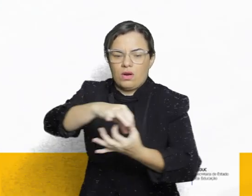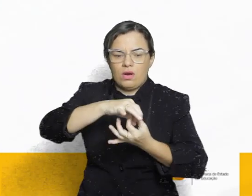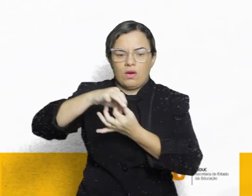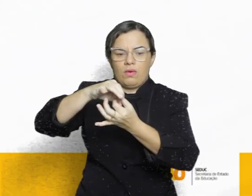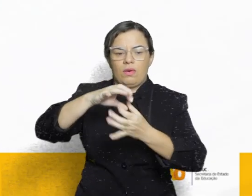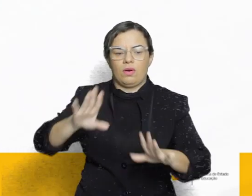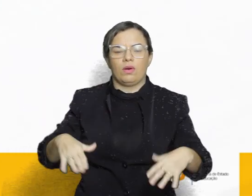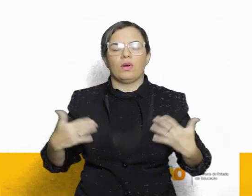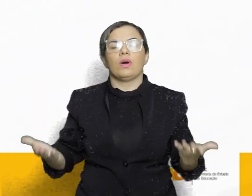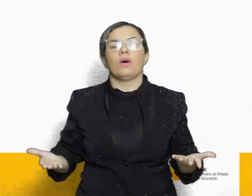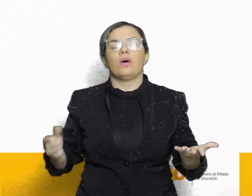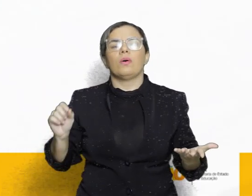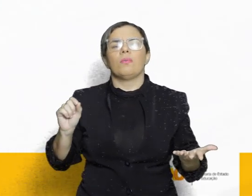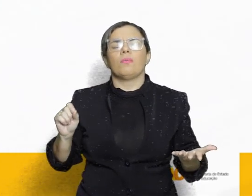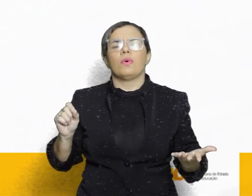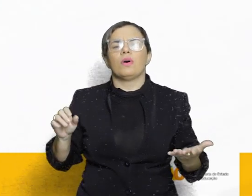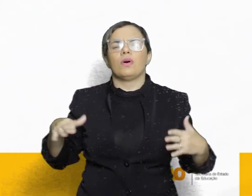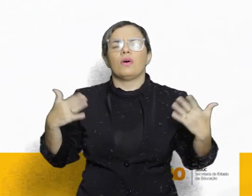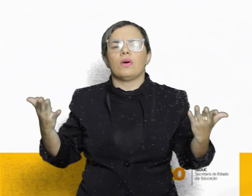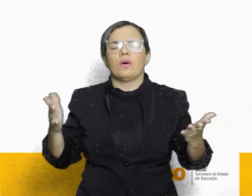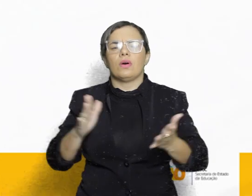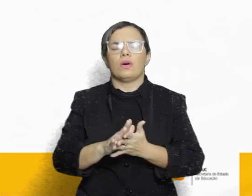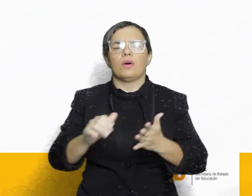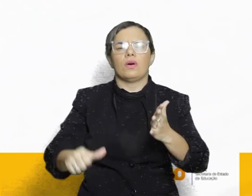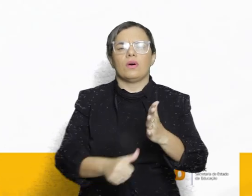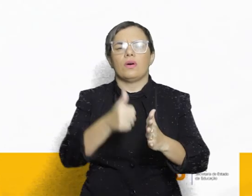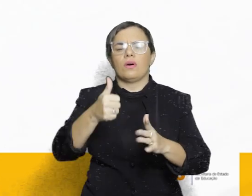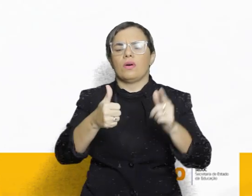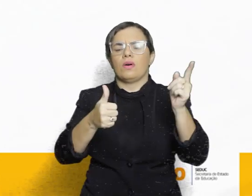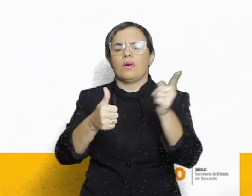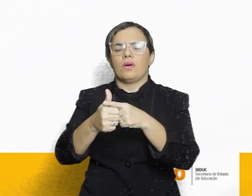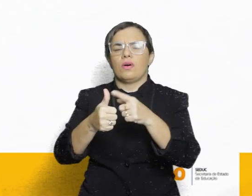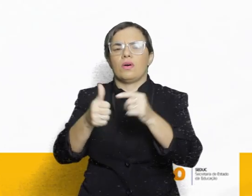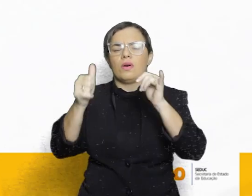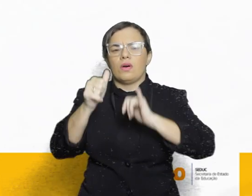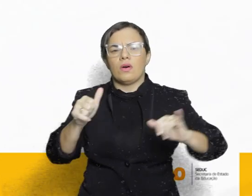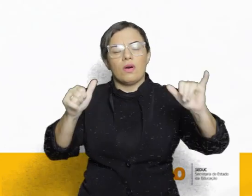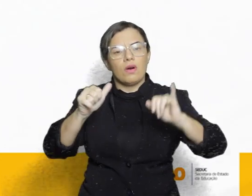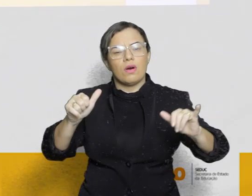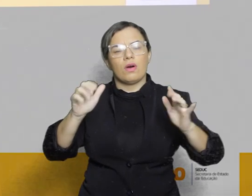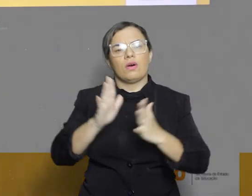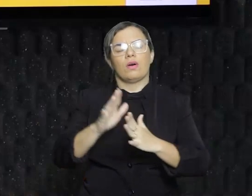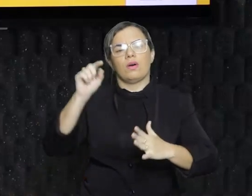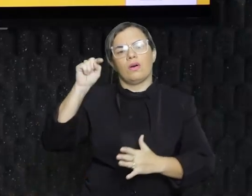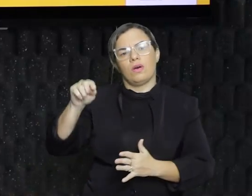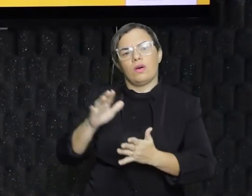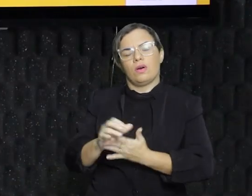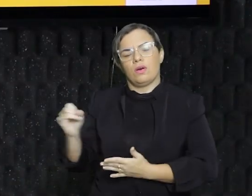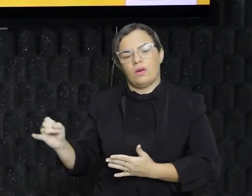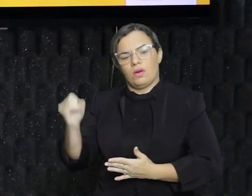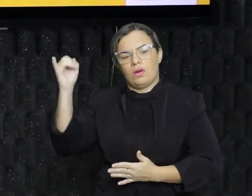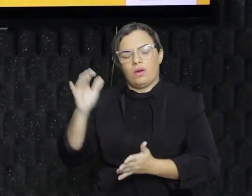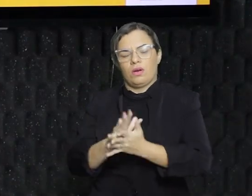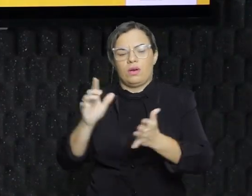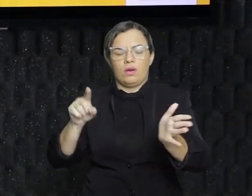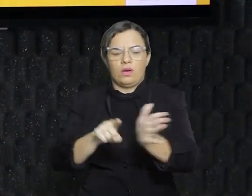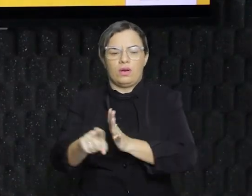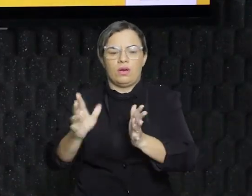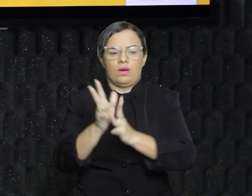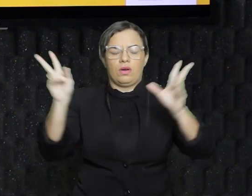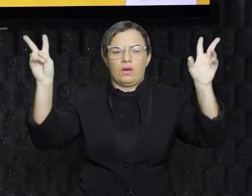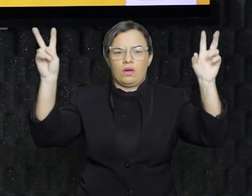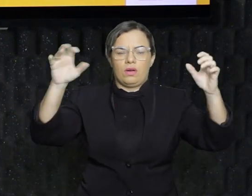Opa. Então vamos lá. Primeira informação importante que eu já sei nessa prova, nessa questão, é que a temática